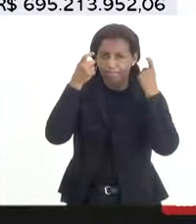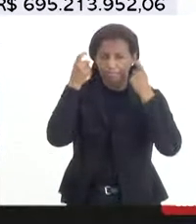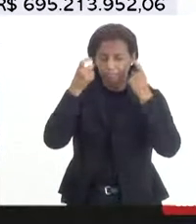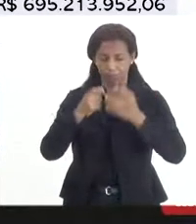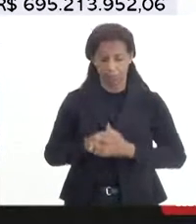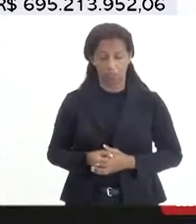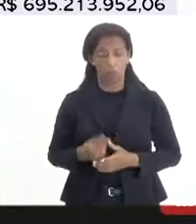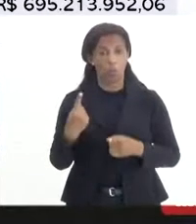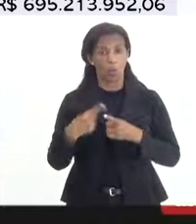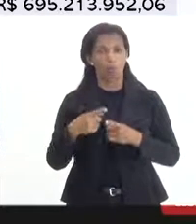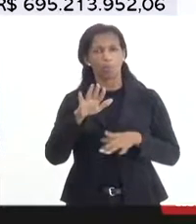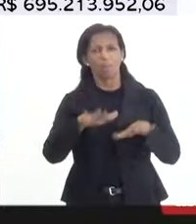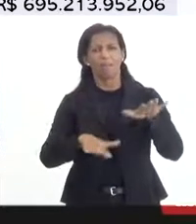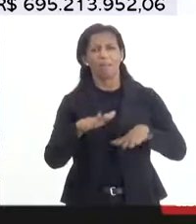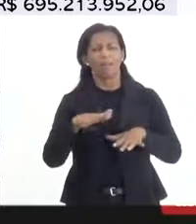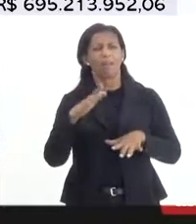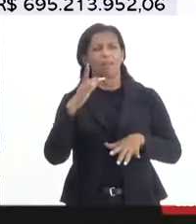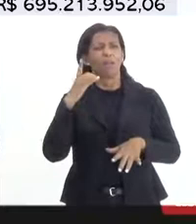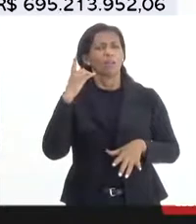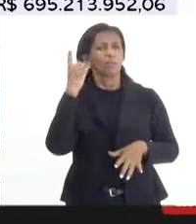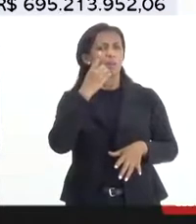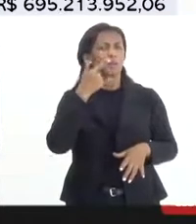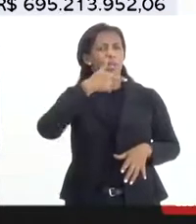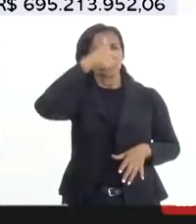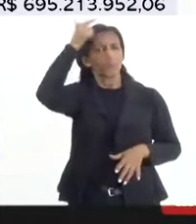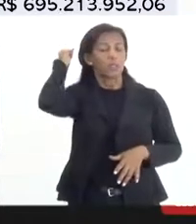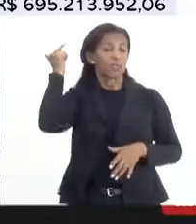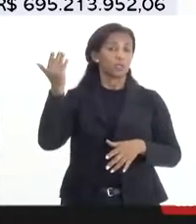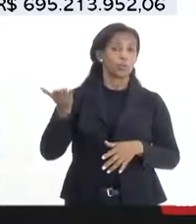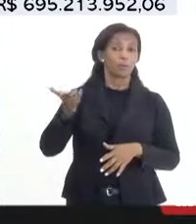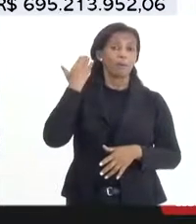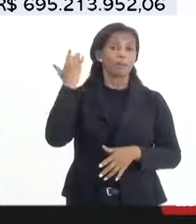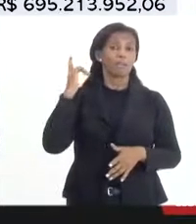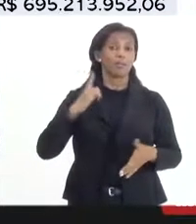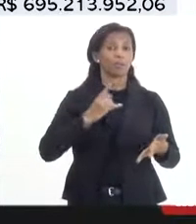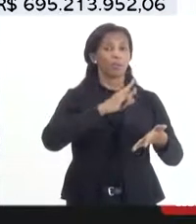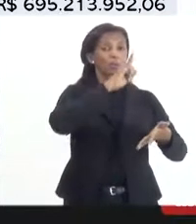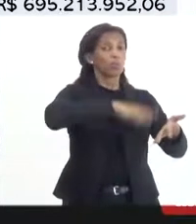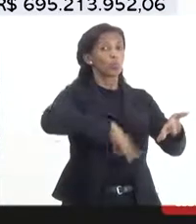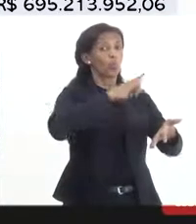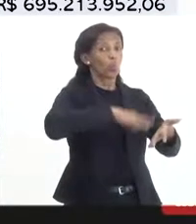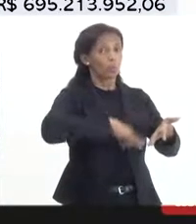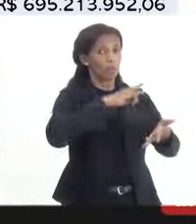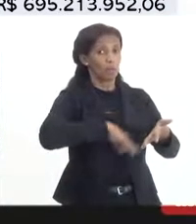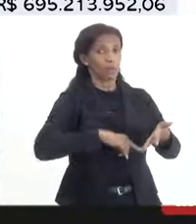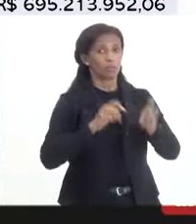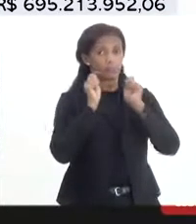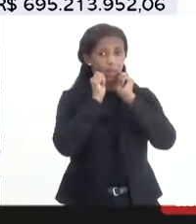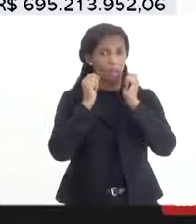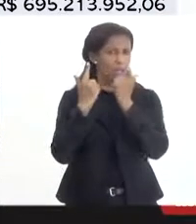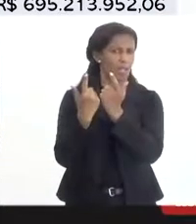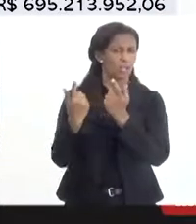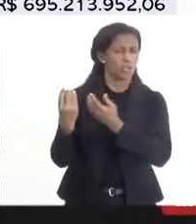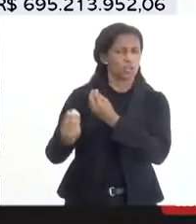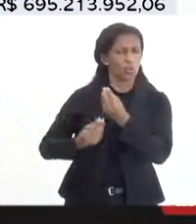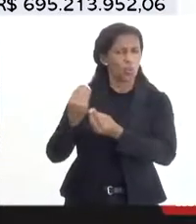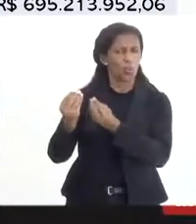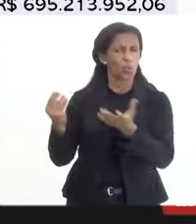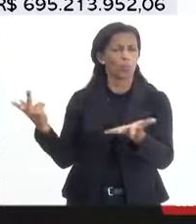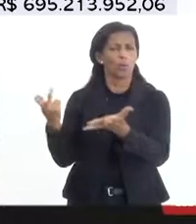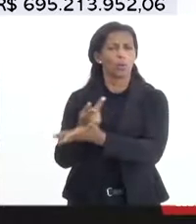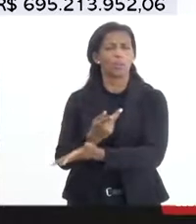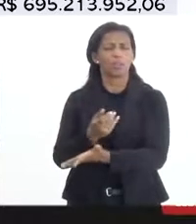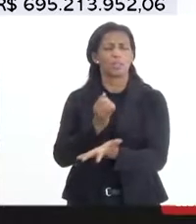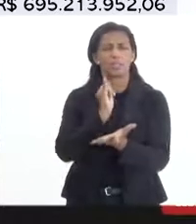Inclusive, deputado Luiz Paulo, no passado, nós tivemos um documento vindo da Alerj, como é que seria a tributação, né, se o ICMS